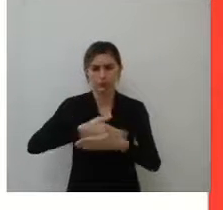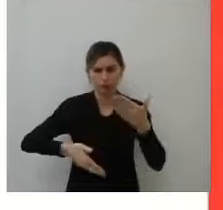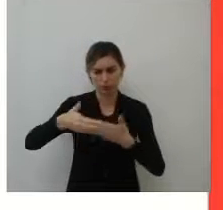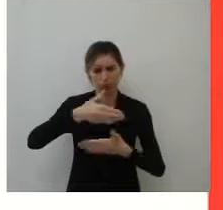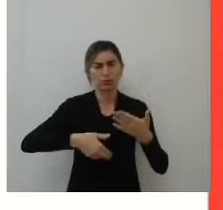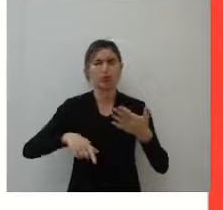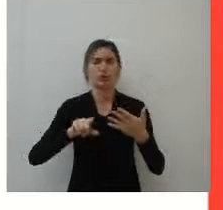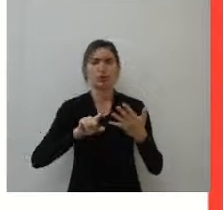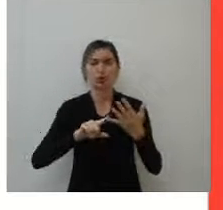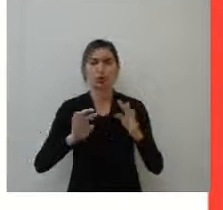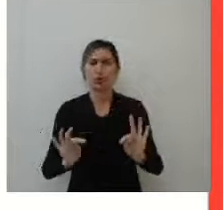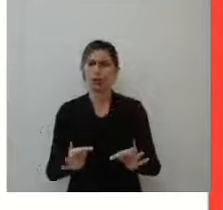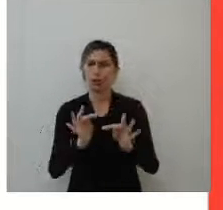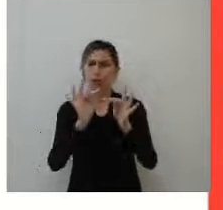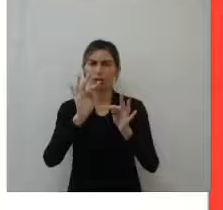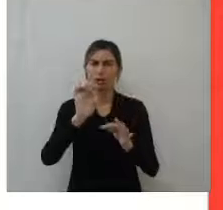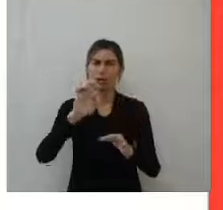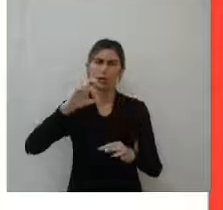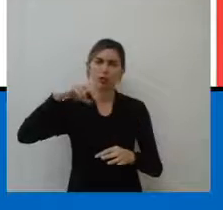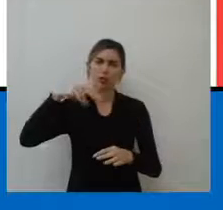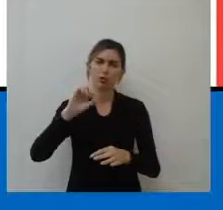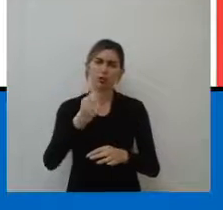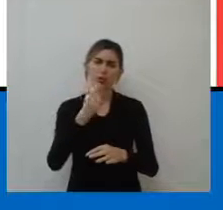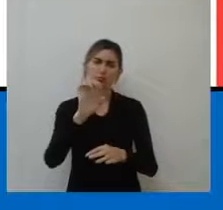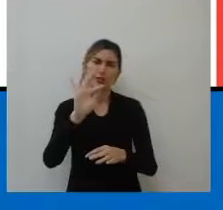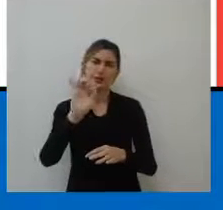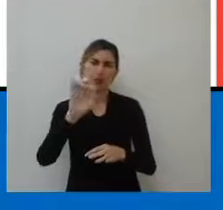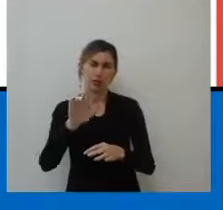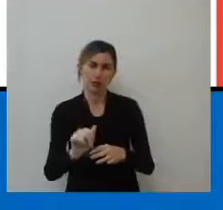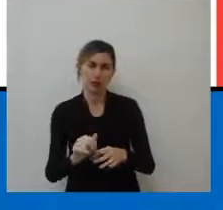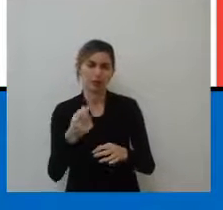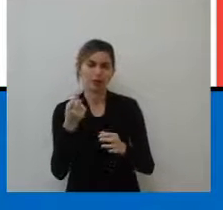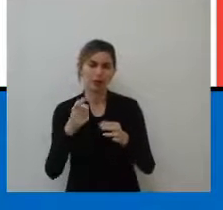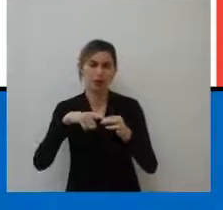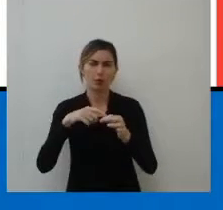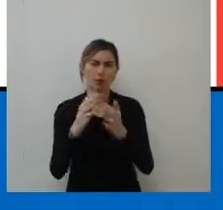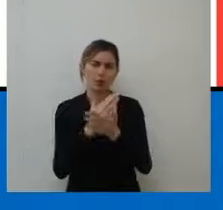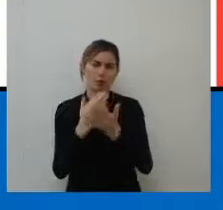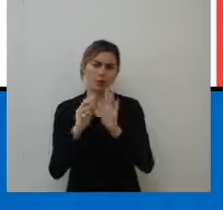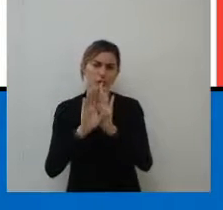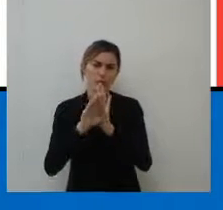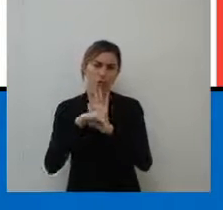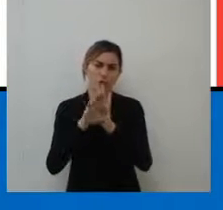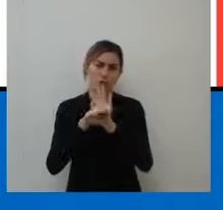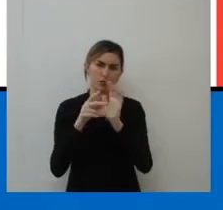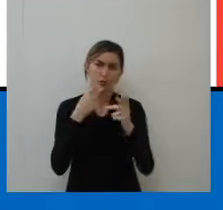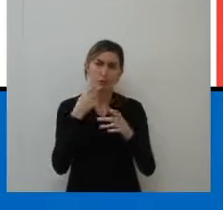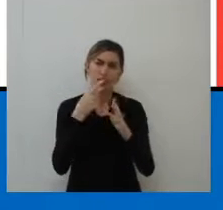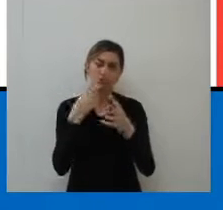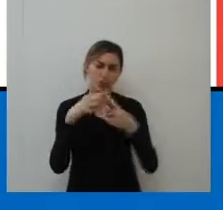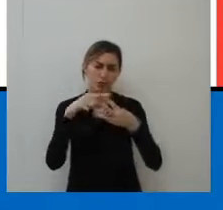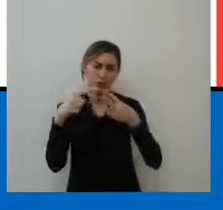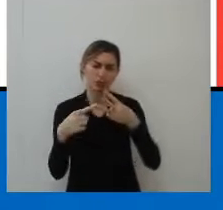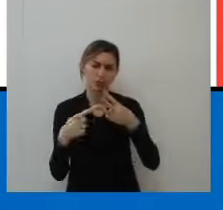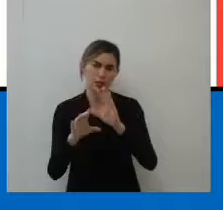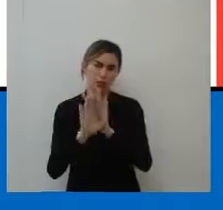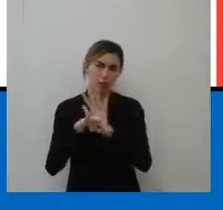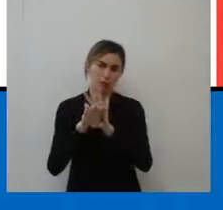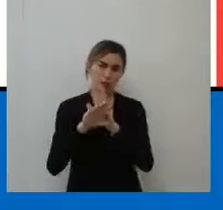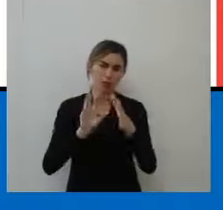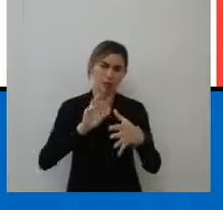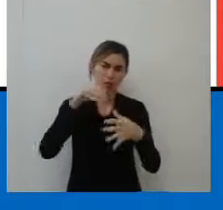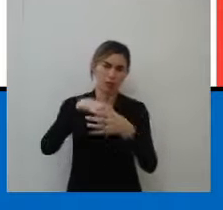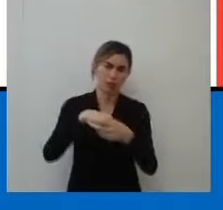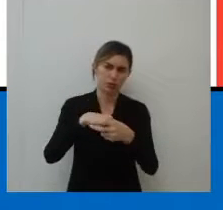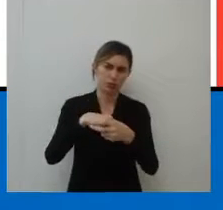sociointeratividade e tecnosfera, tá? Vamos voltar a alguns conceitos aí, tá? Eu vou falar para vocês aí 3 conceitos que estão dentro